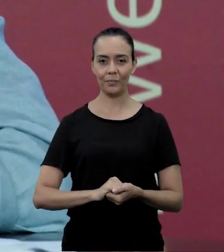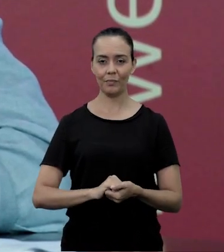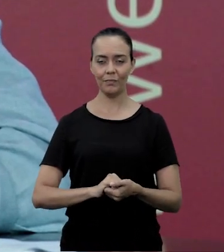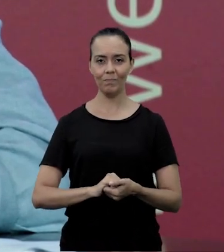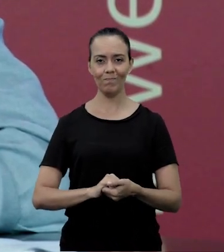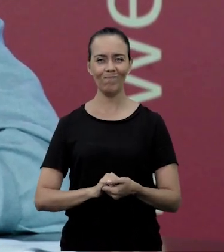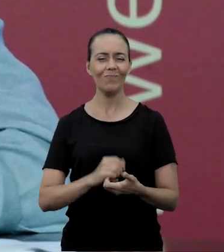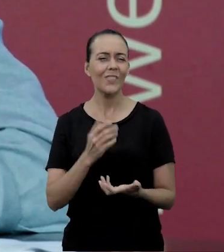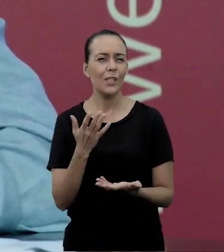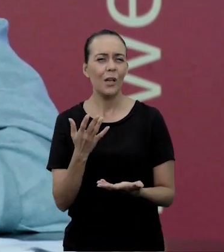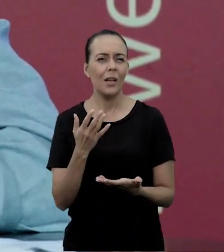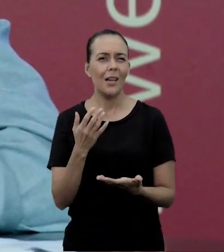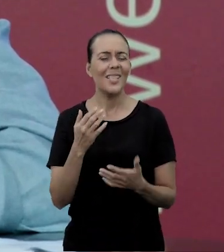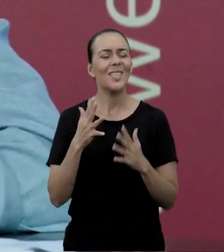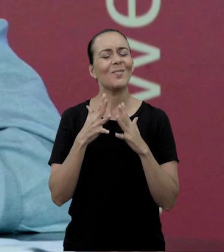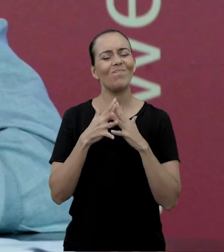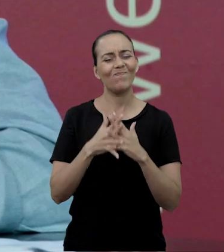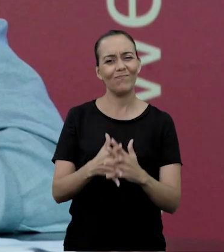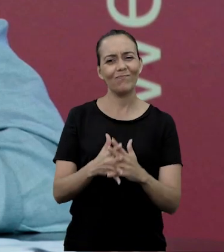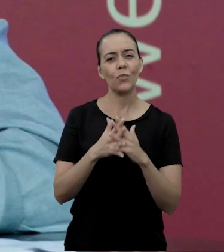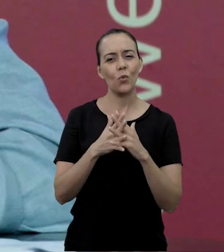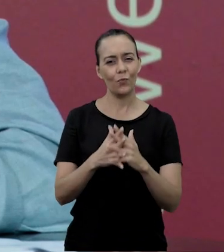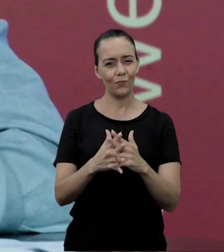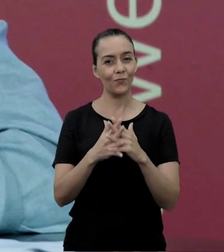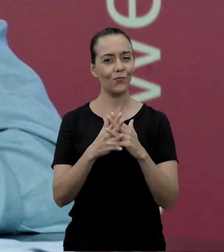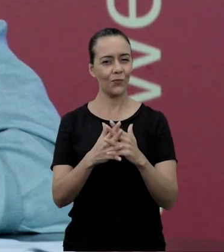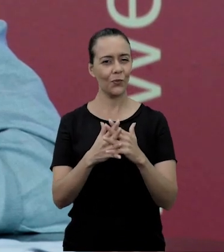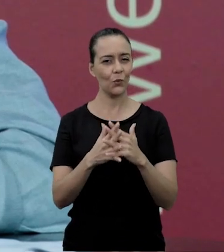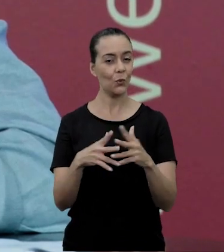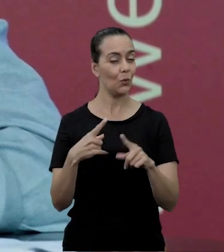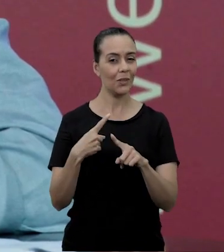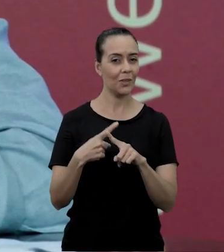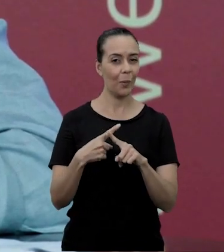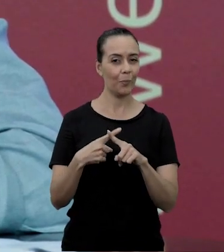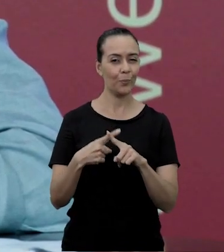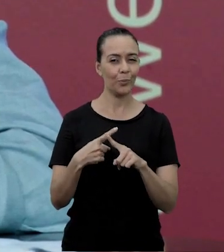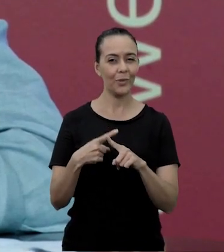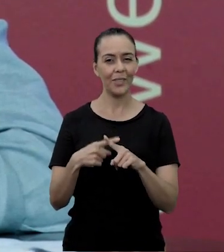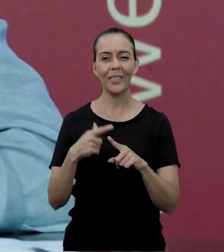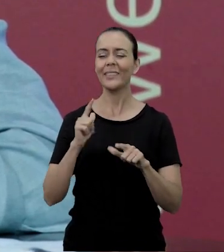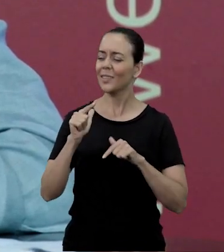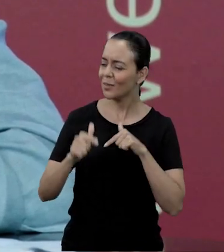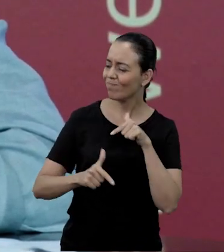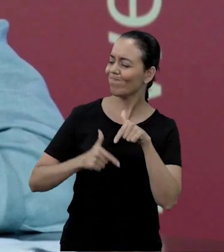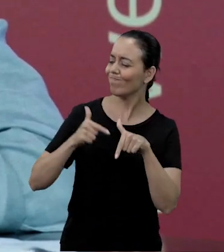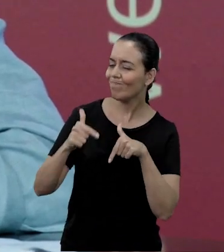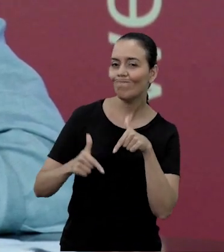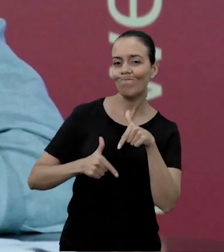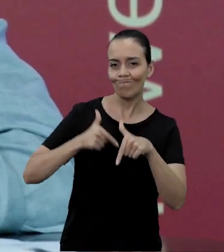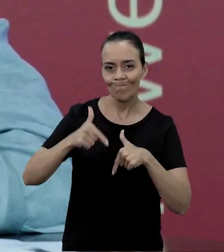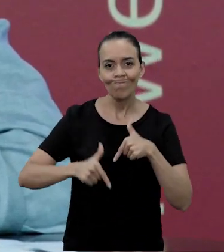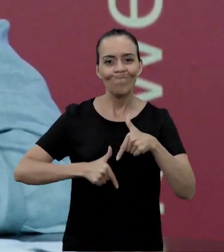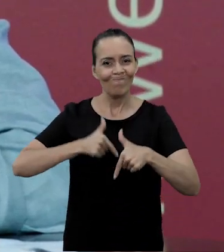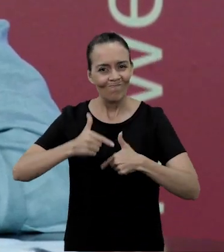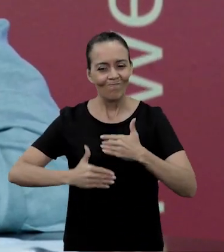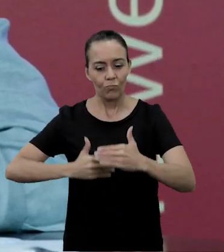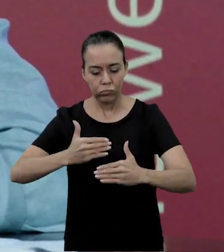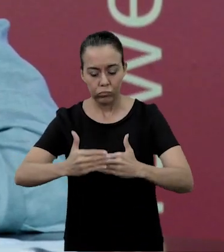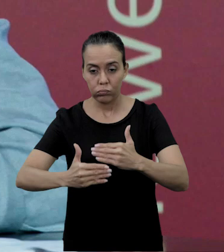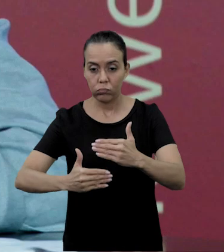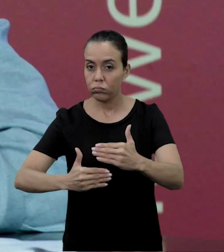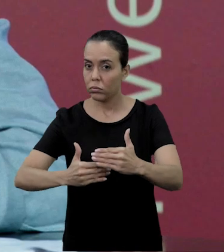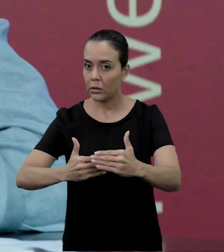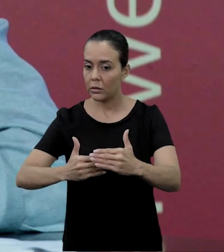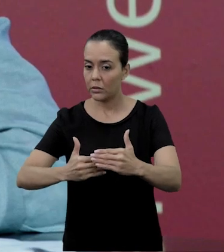É uma chave muito complicada para a gente fazer, porque a gente andou muitos quilômetros, muitas léguas,